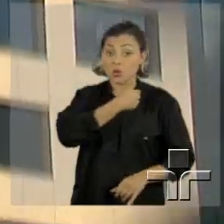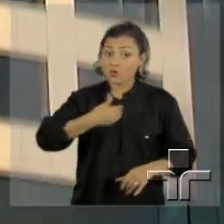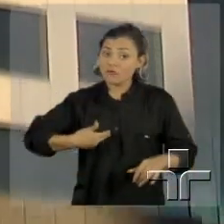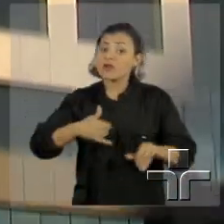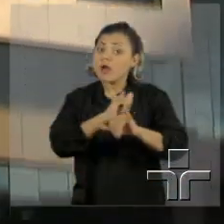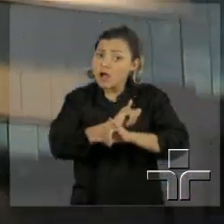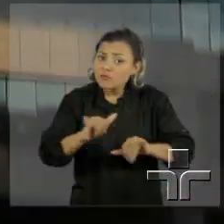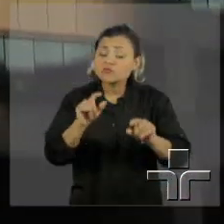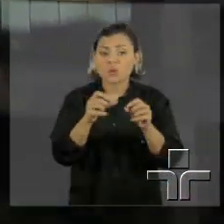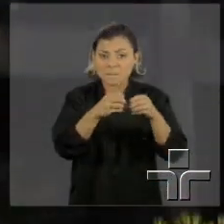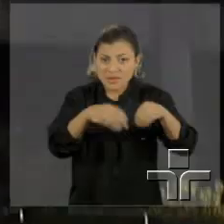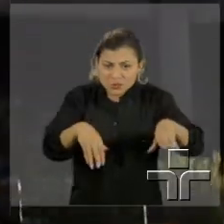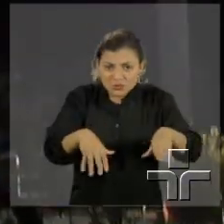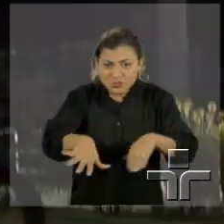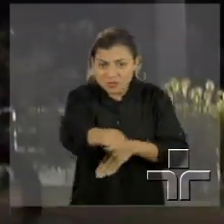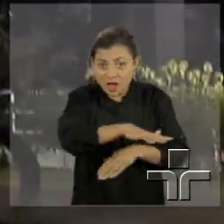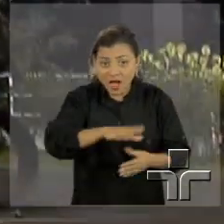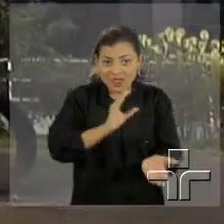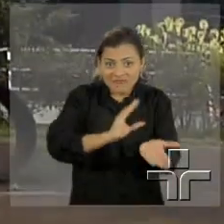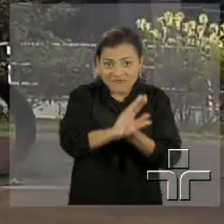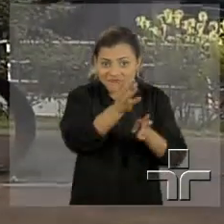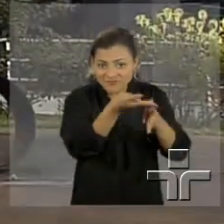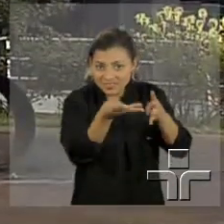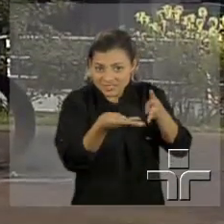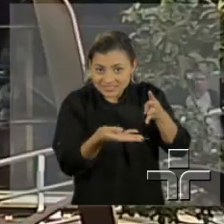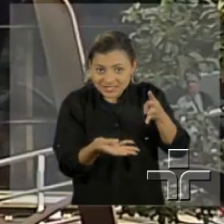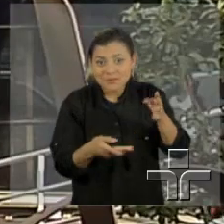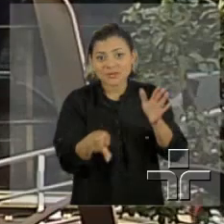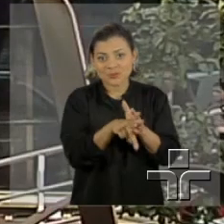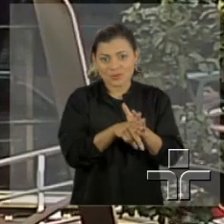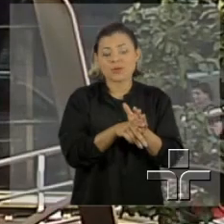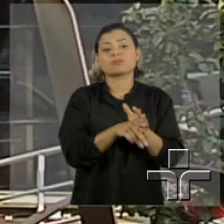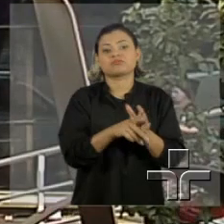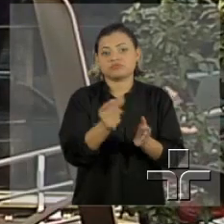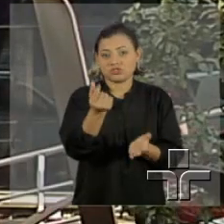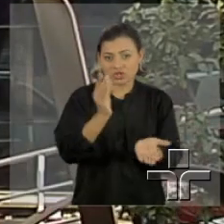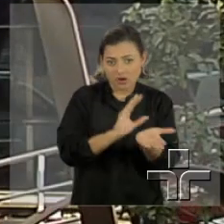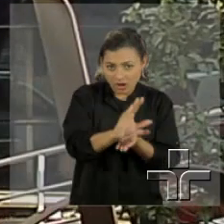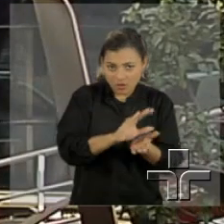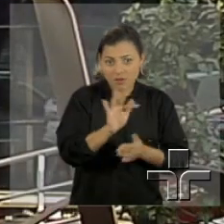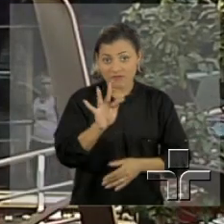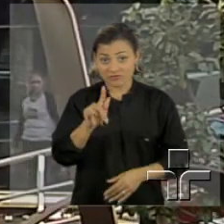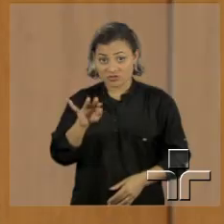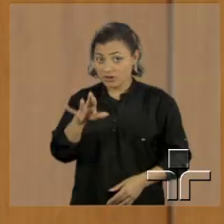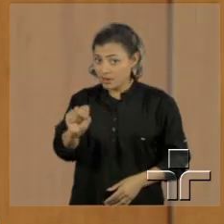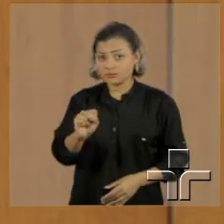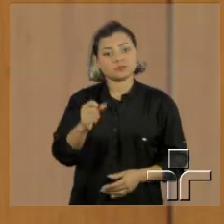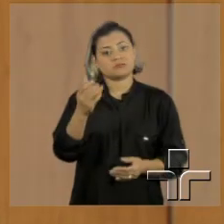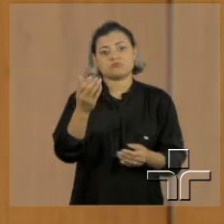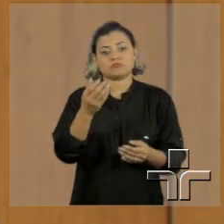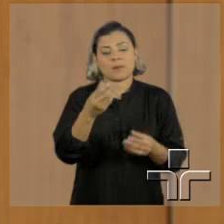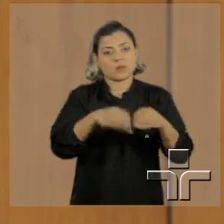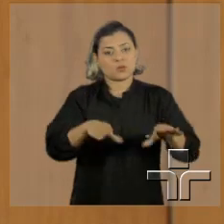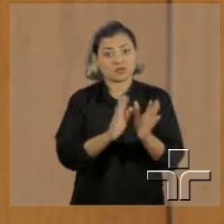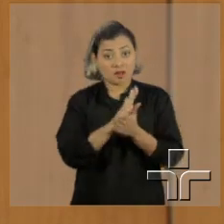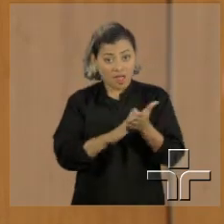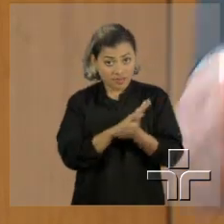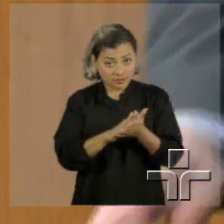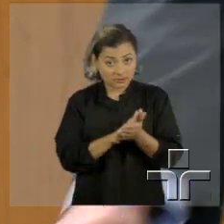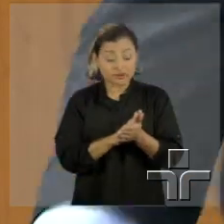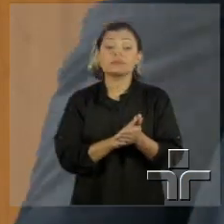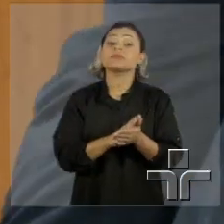não haverá prejuízo aos financiamentos de imóveis nos programas que utilizam recursos do FGTS. Os recursos que